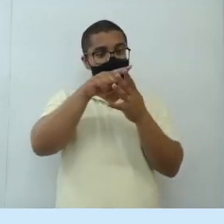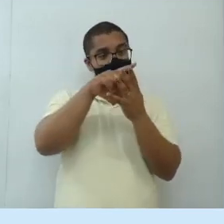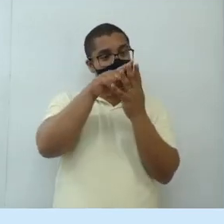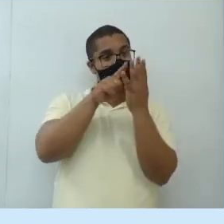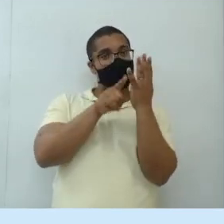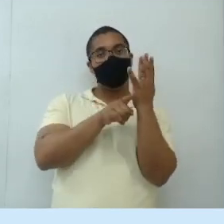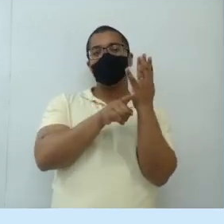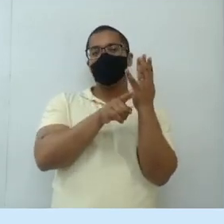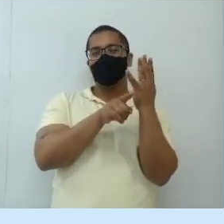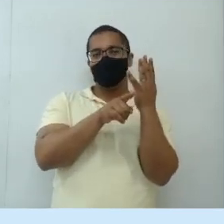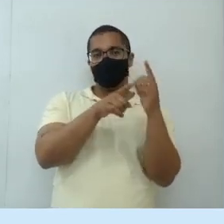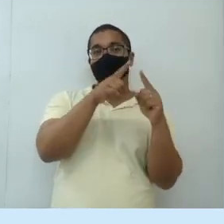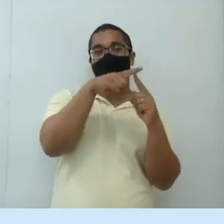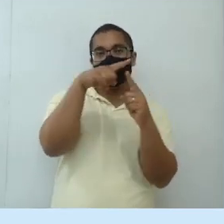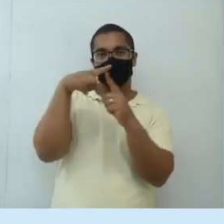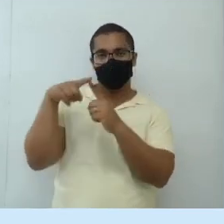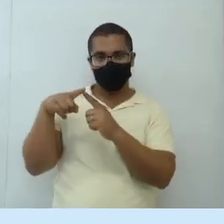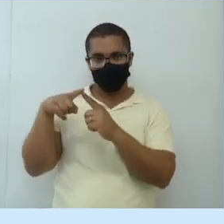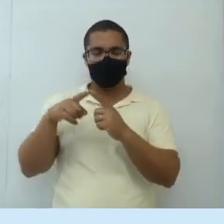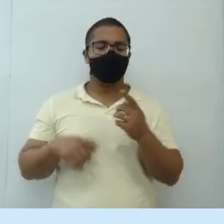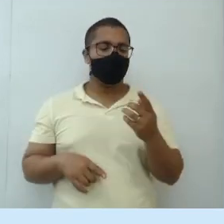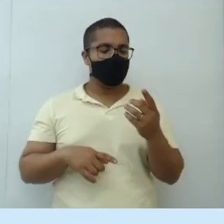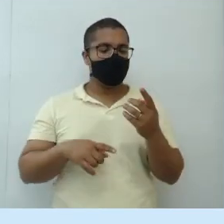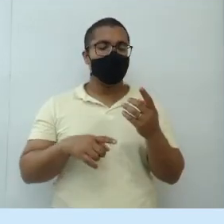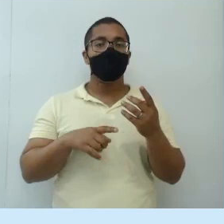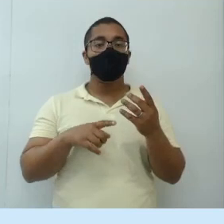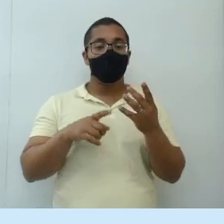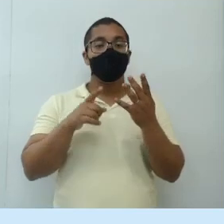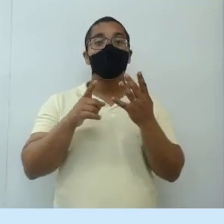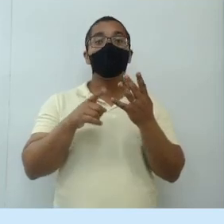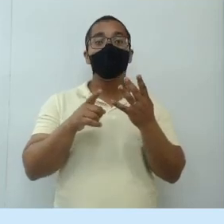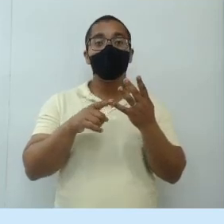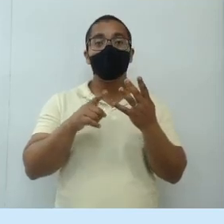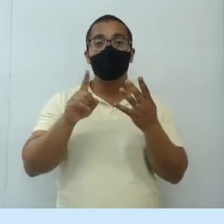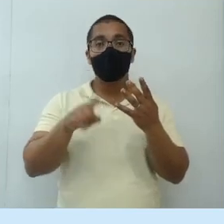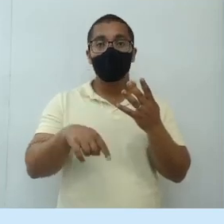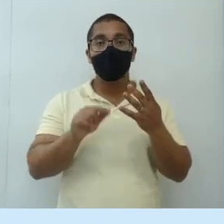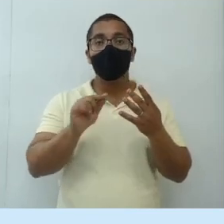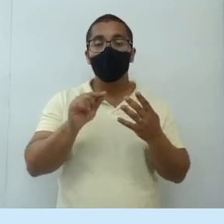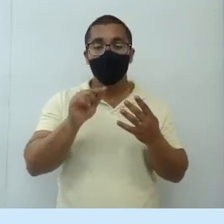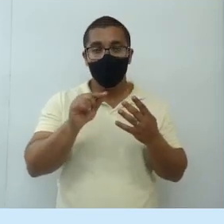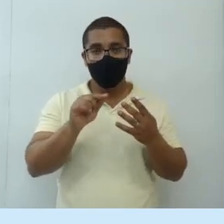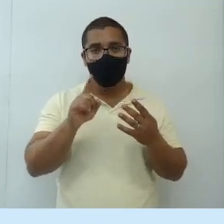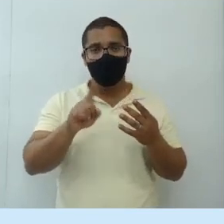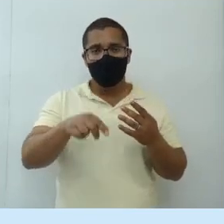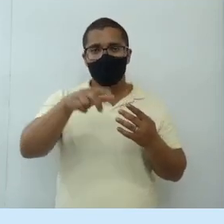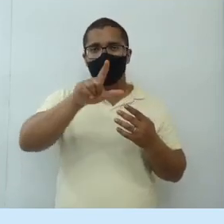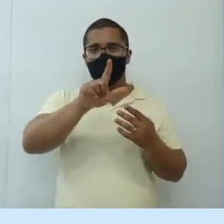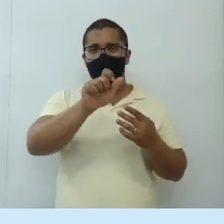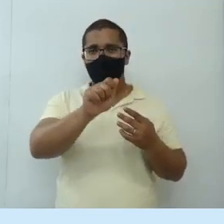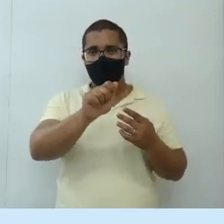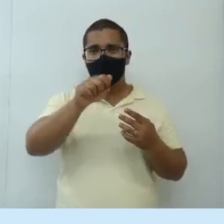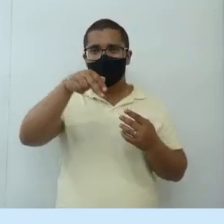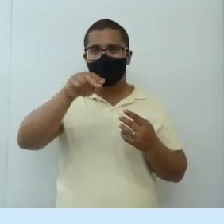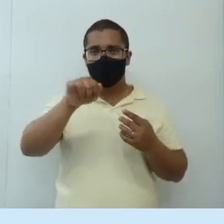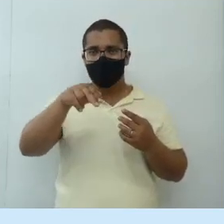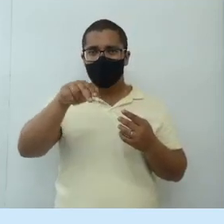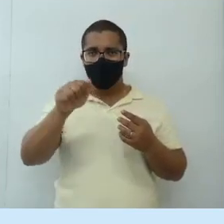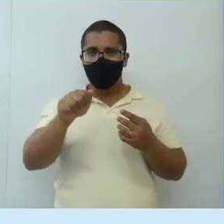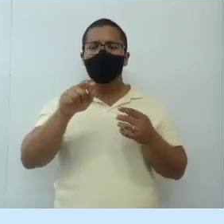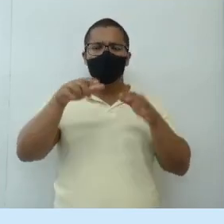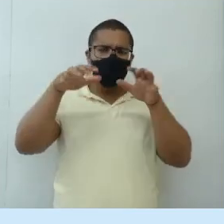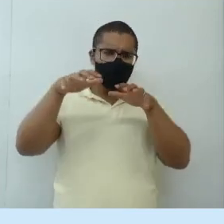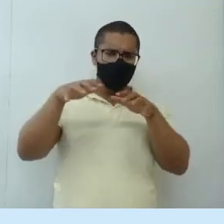e traz um pouco mais de chuva para essa área clima tropical a clima semiárido